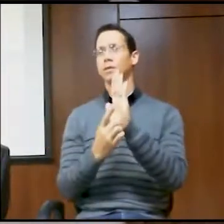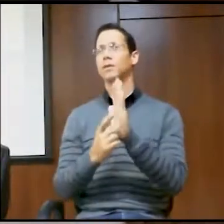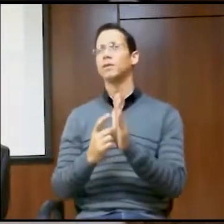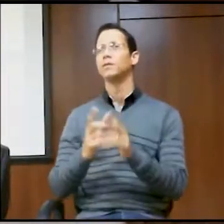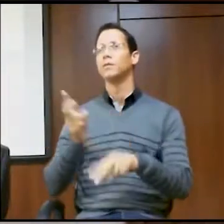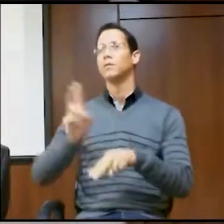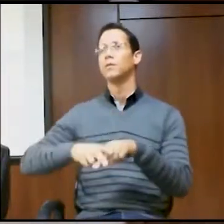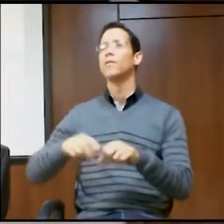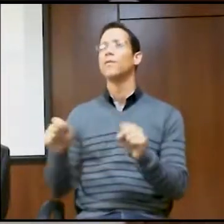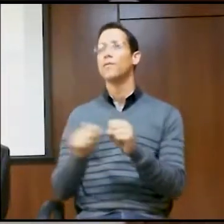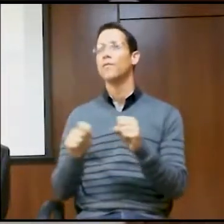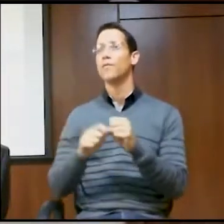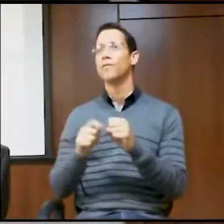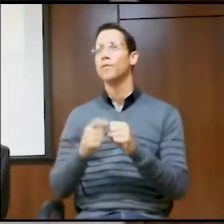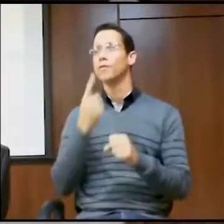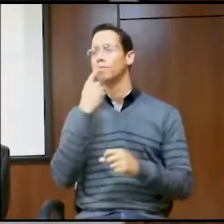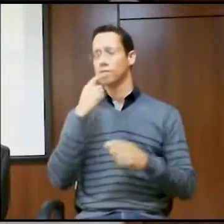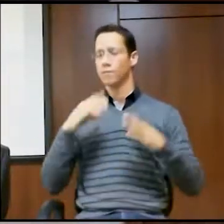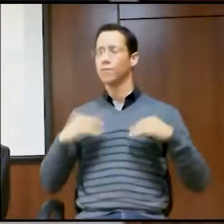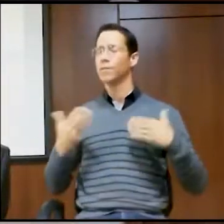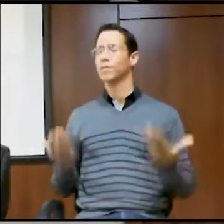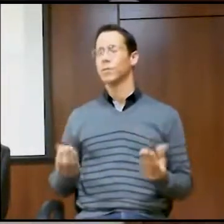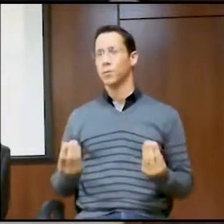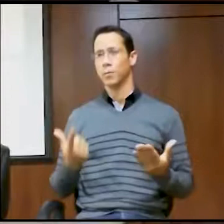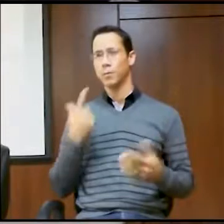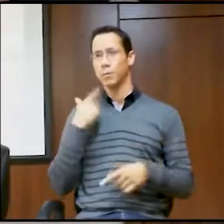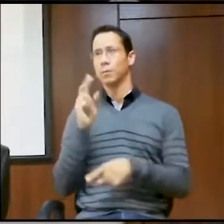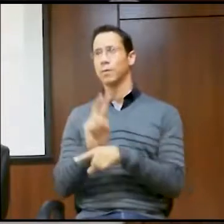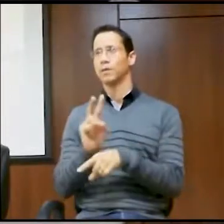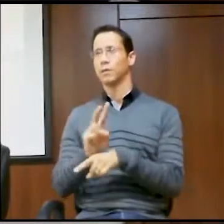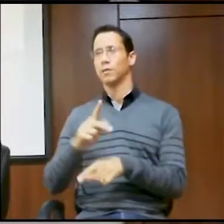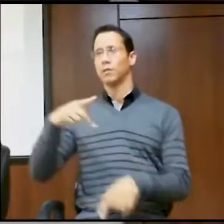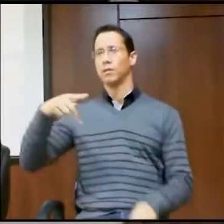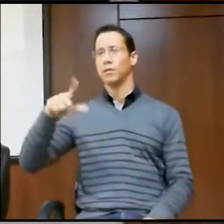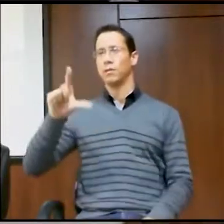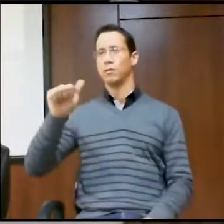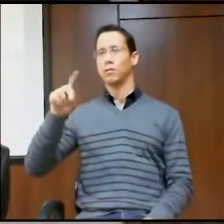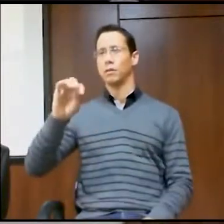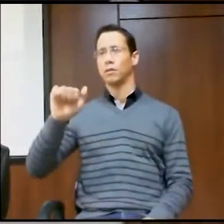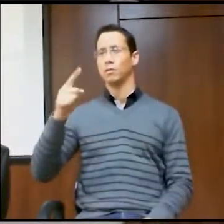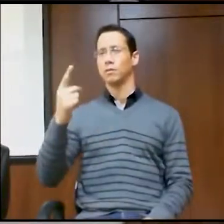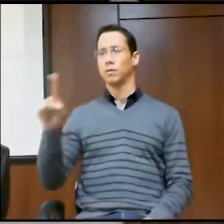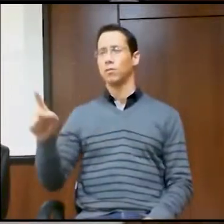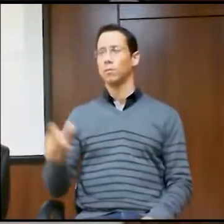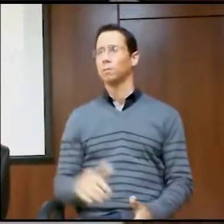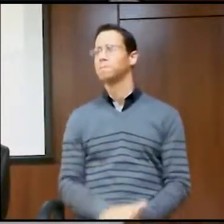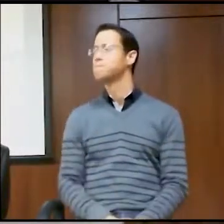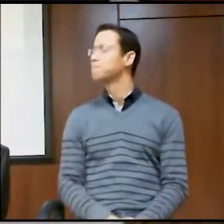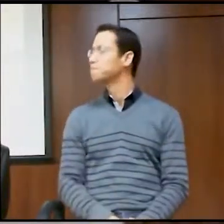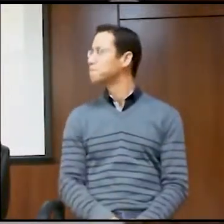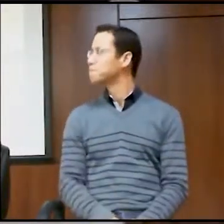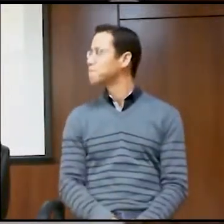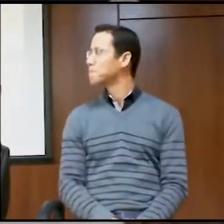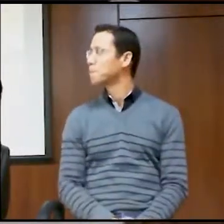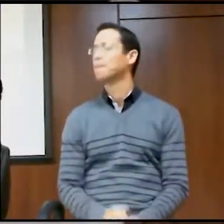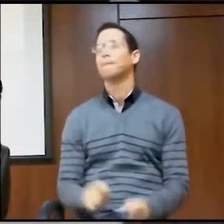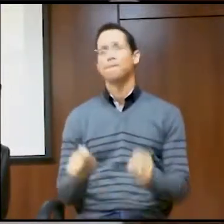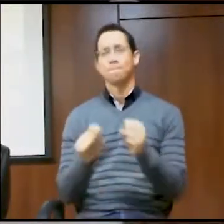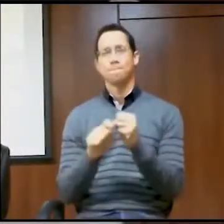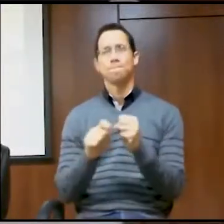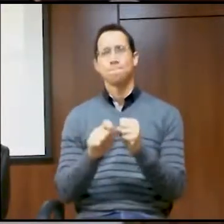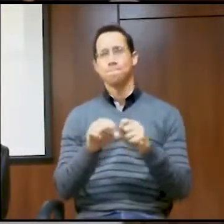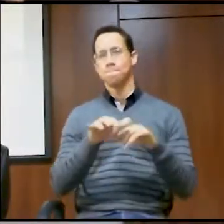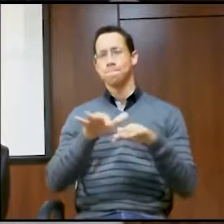num feriado, né? Durante o feriado, no plantão, né, judiciário aí, né, no meio do plantão. Então a gente vai fazer essa manifestação